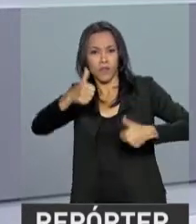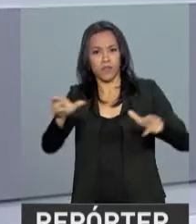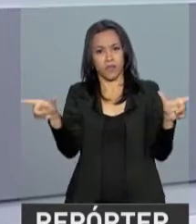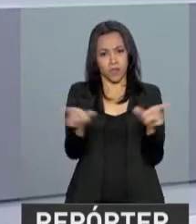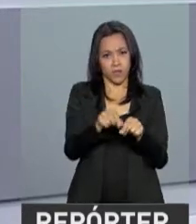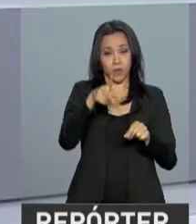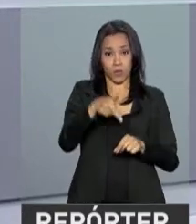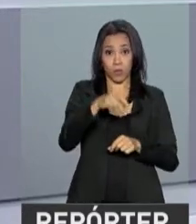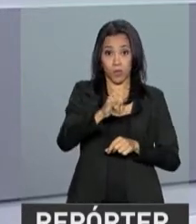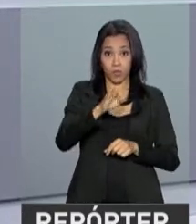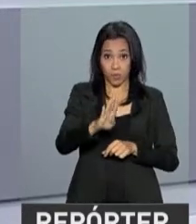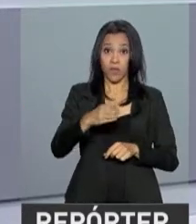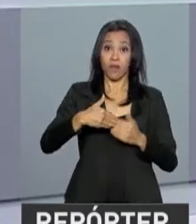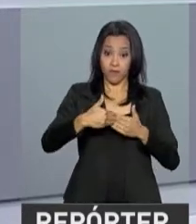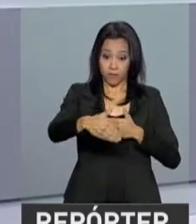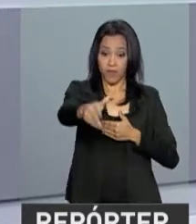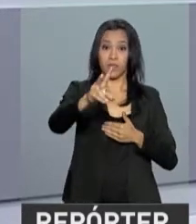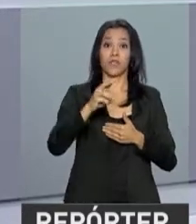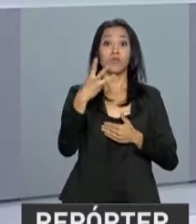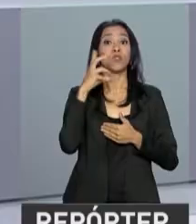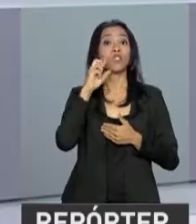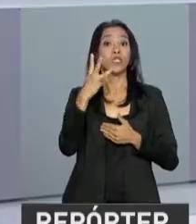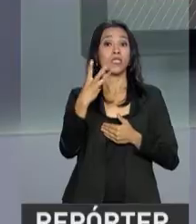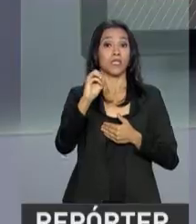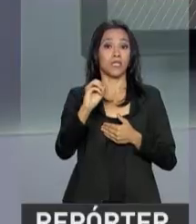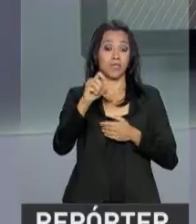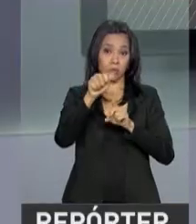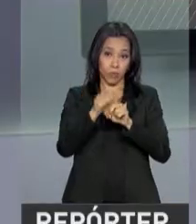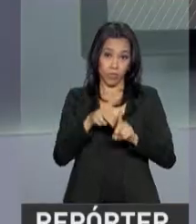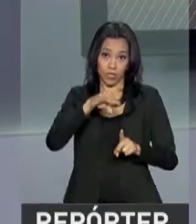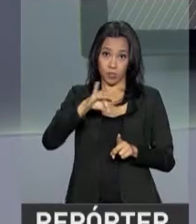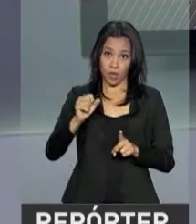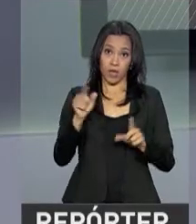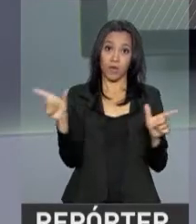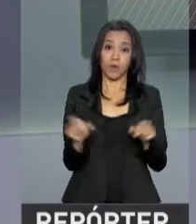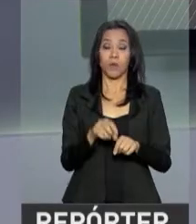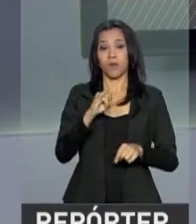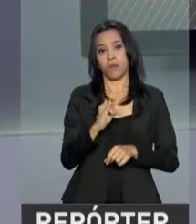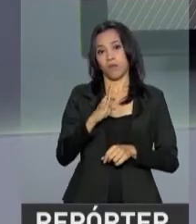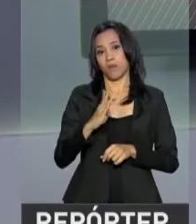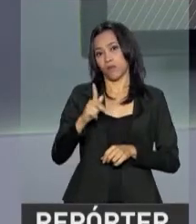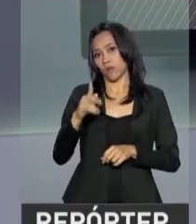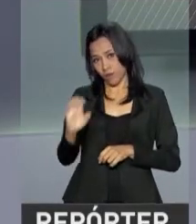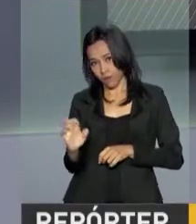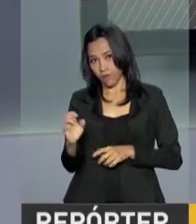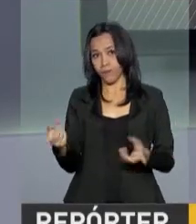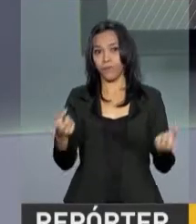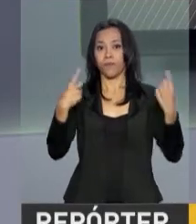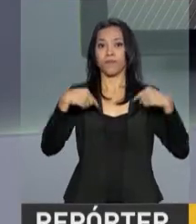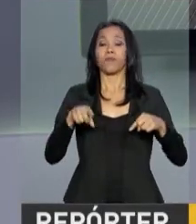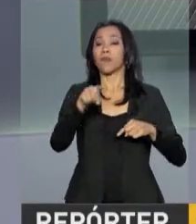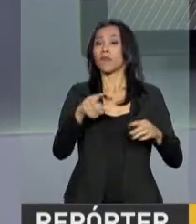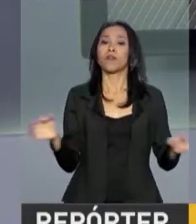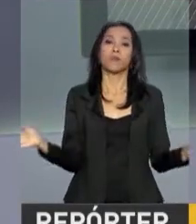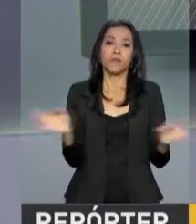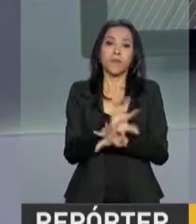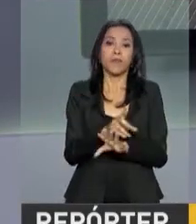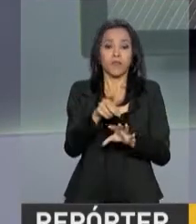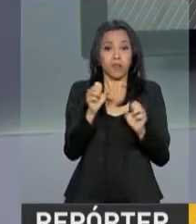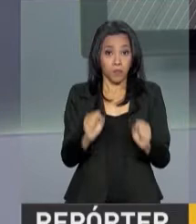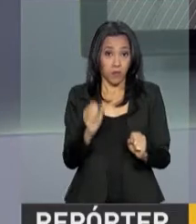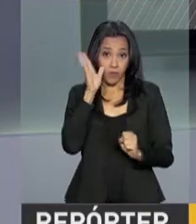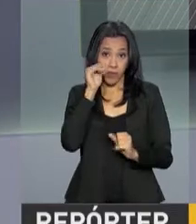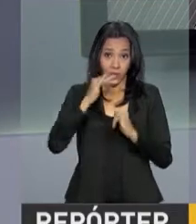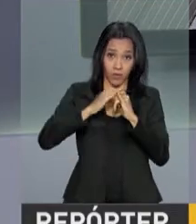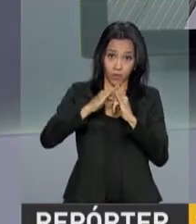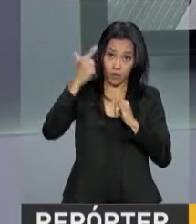serão divulgados em 30 de maio pelo ibge nós ficamos por aqui você pode rever as reportagens no youtube e toda a nossa